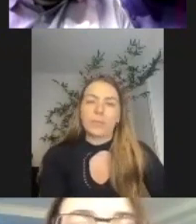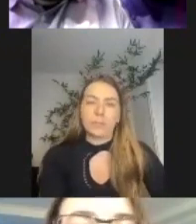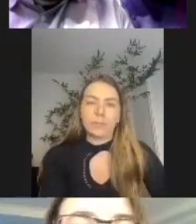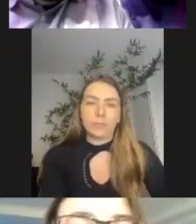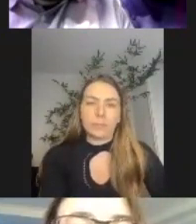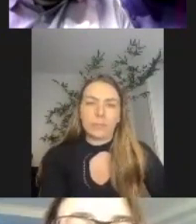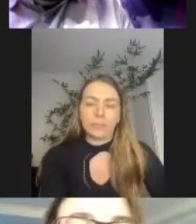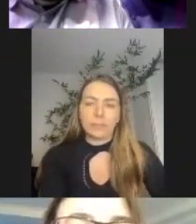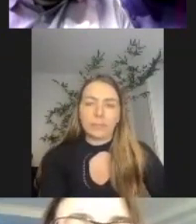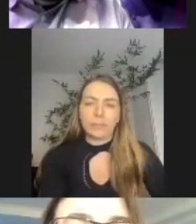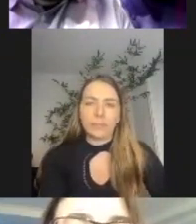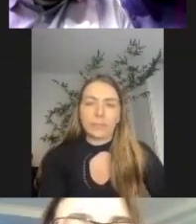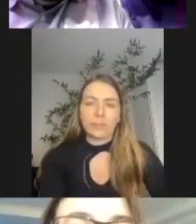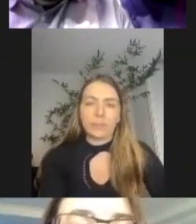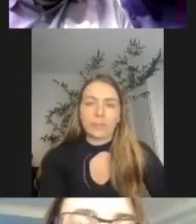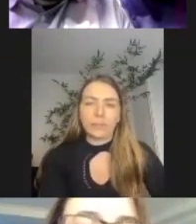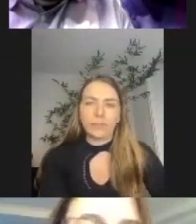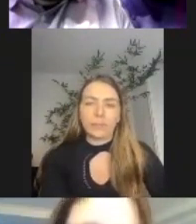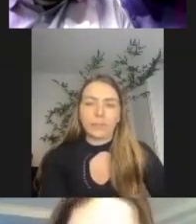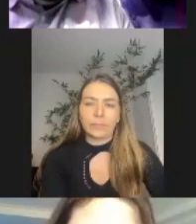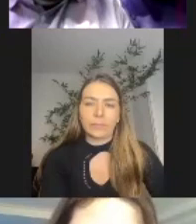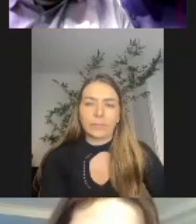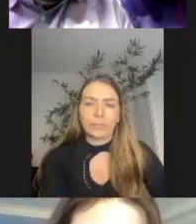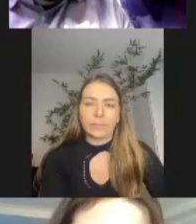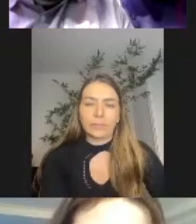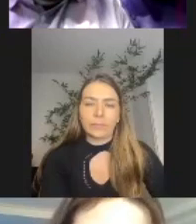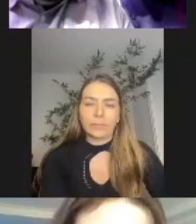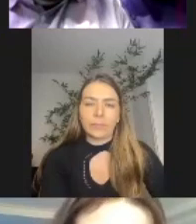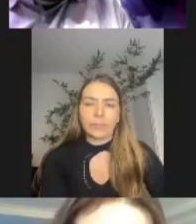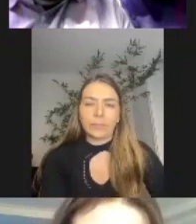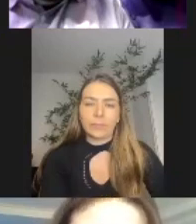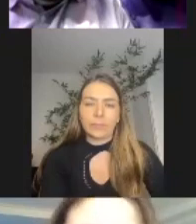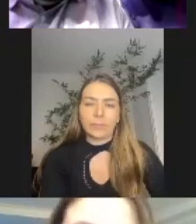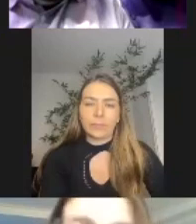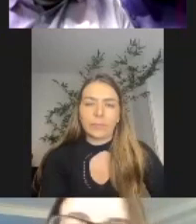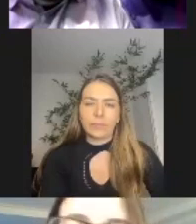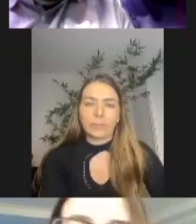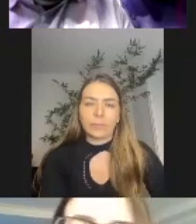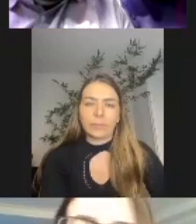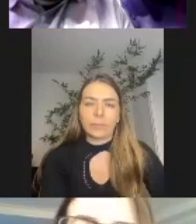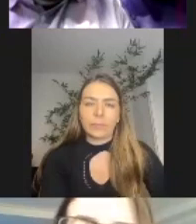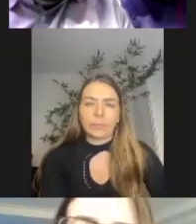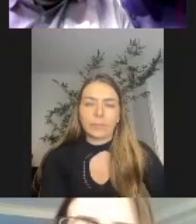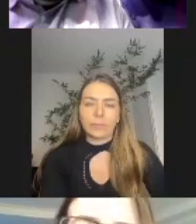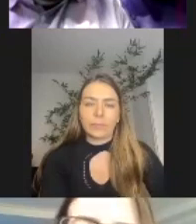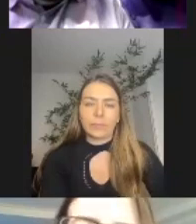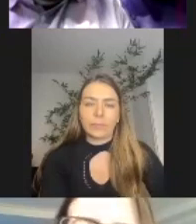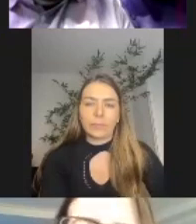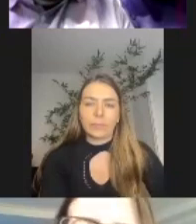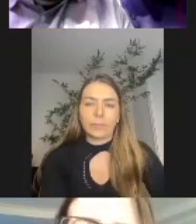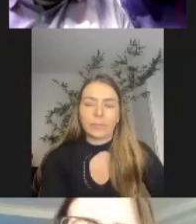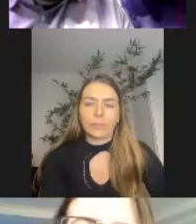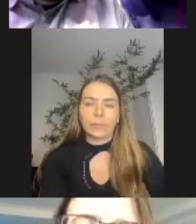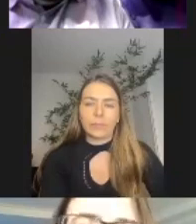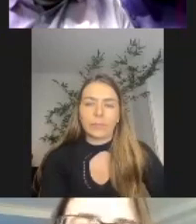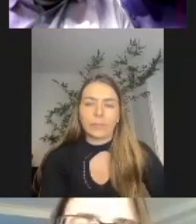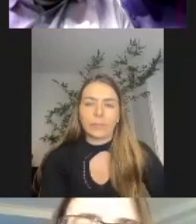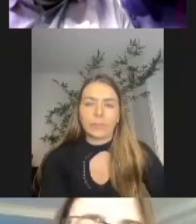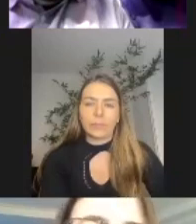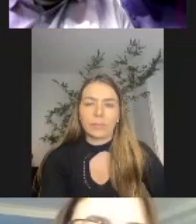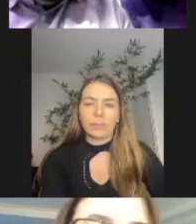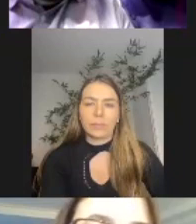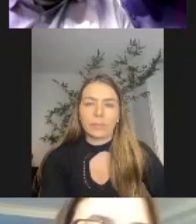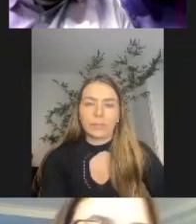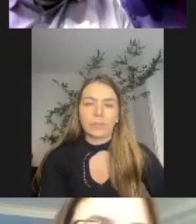também. Outra coisa que não tem nada a ver com low carb, assim, por exemplo, as pessoas costumam elogiar a sua comida, isso é uma coisa